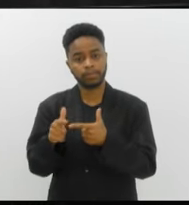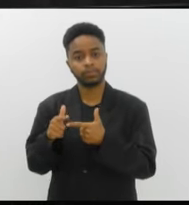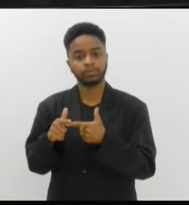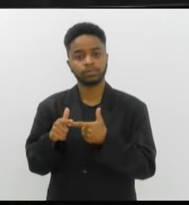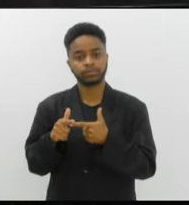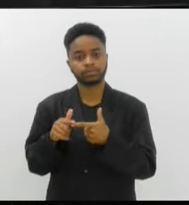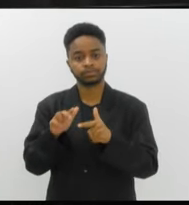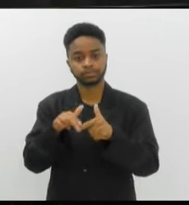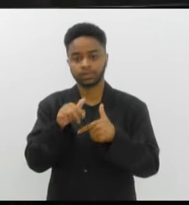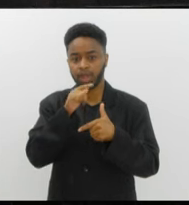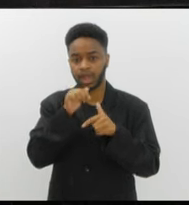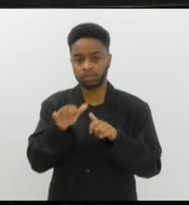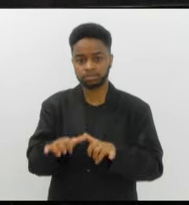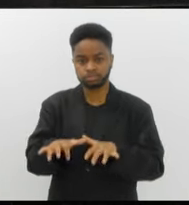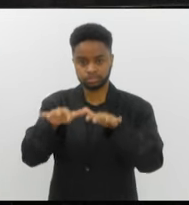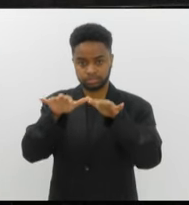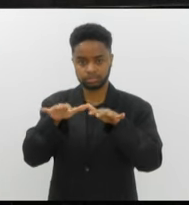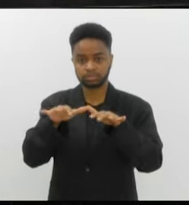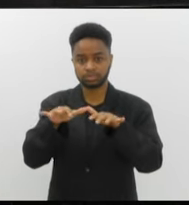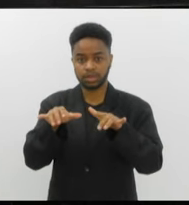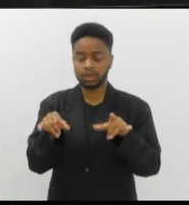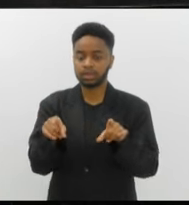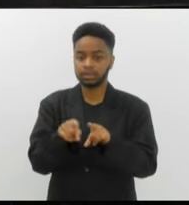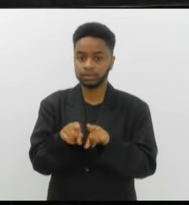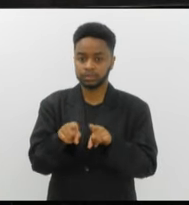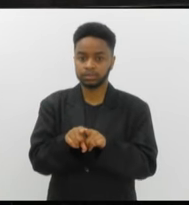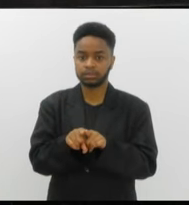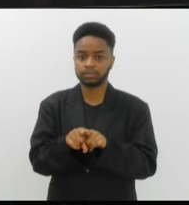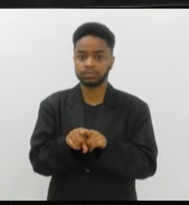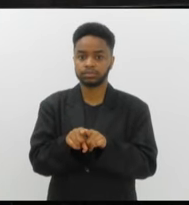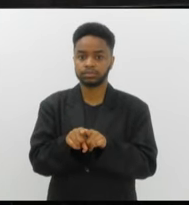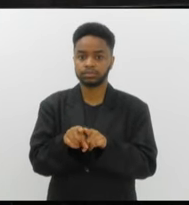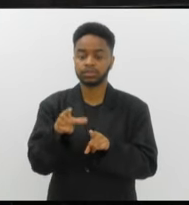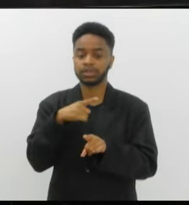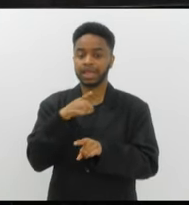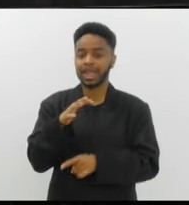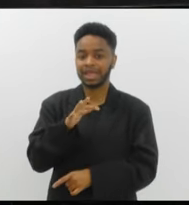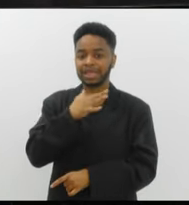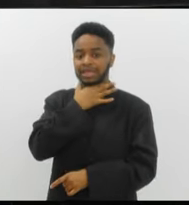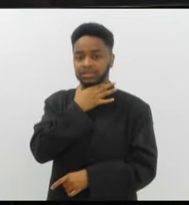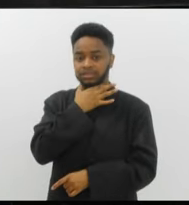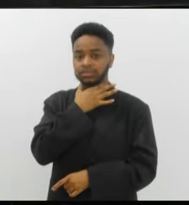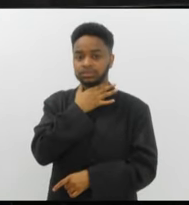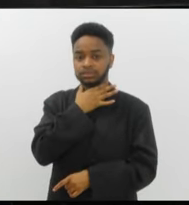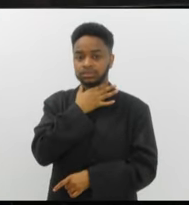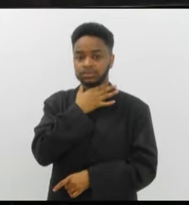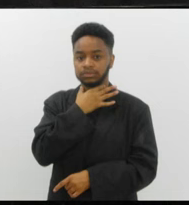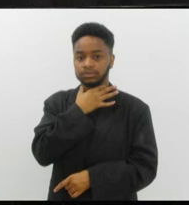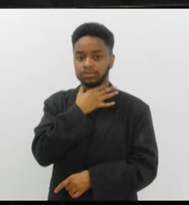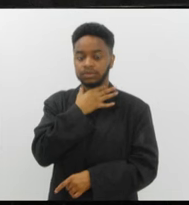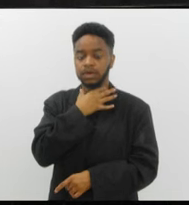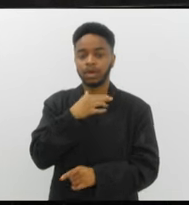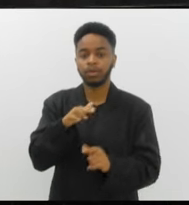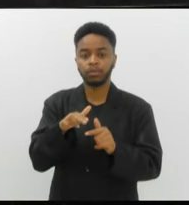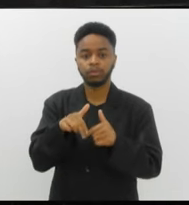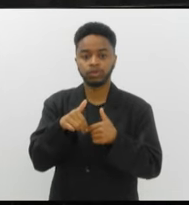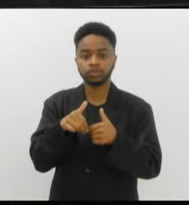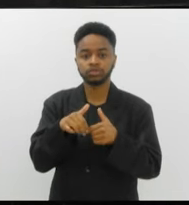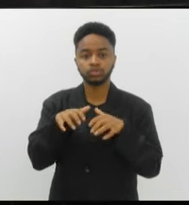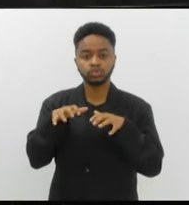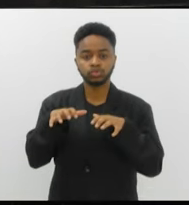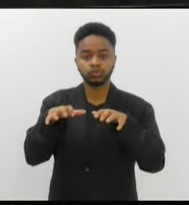derivadas às enchentes, mas também tem a crise da escassez da